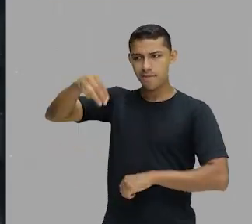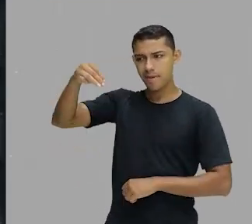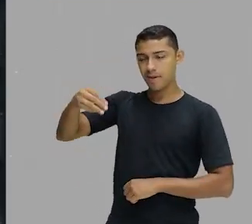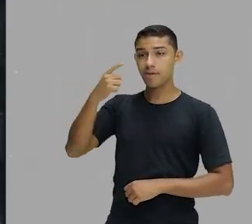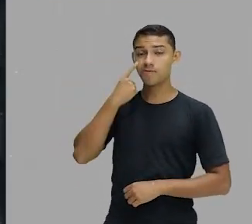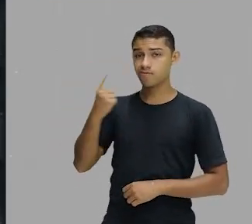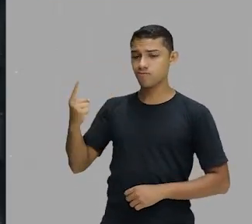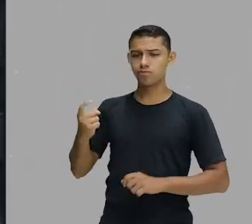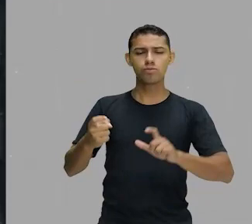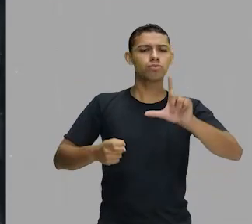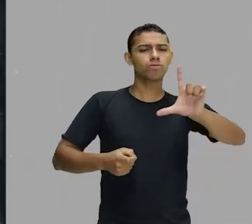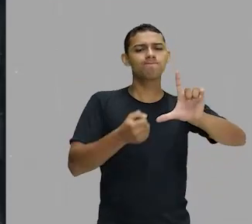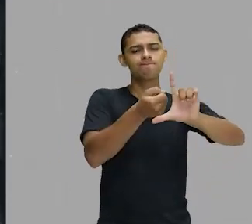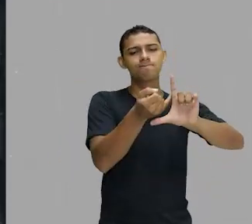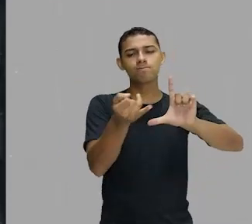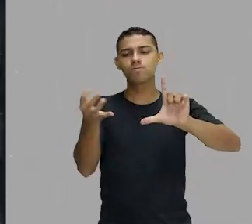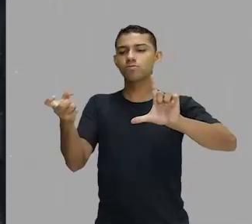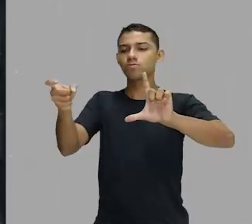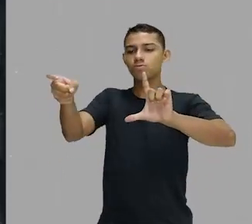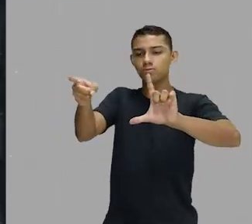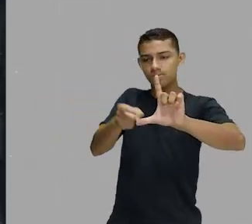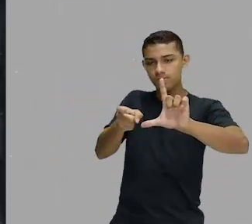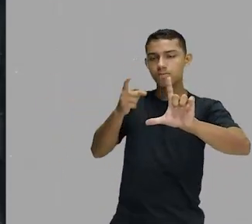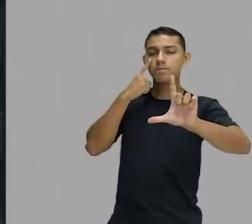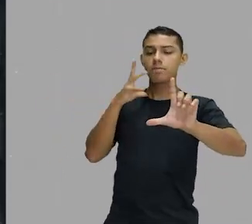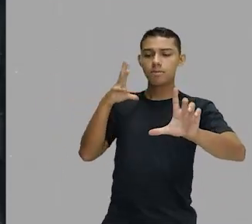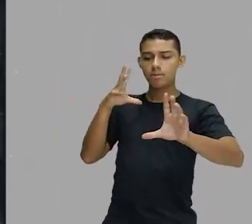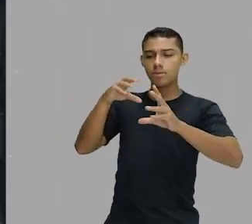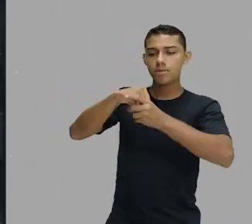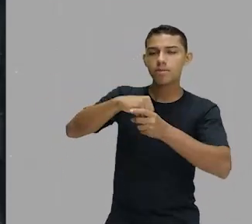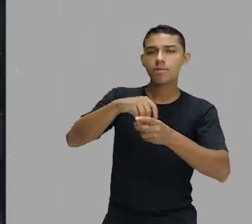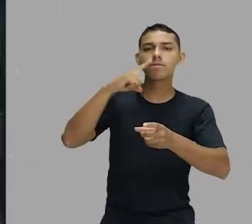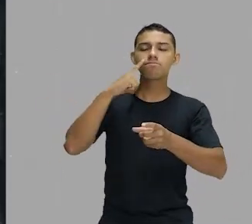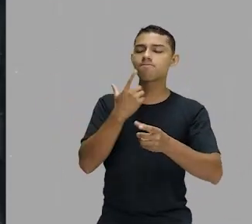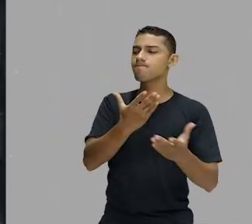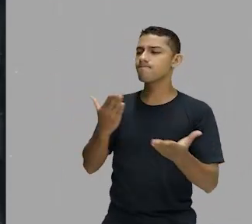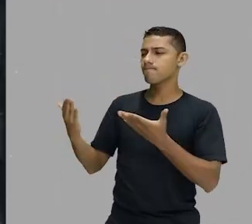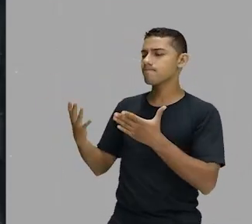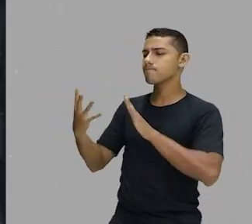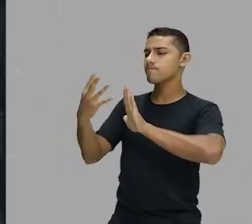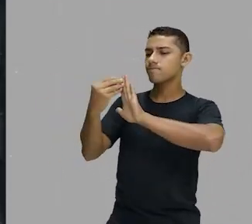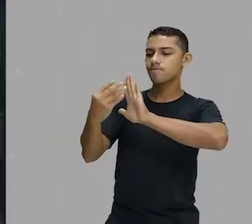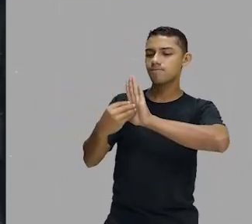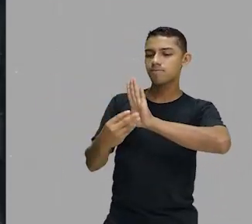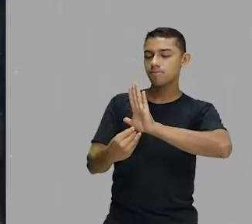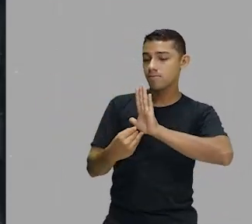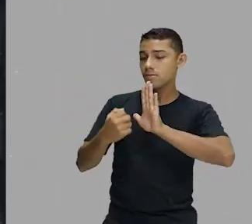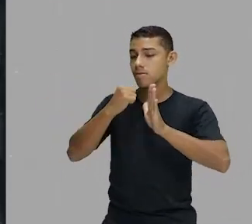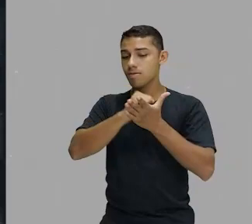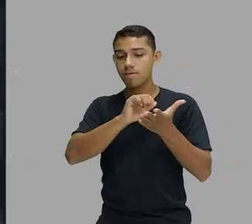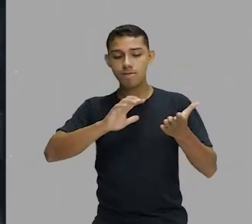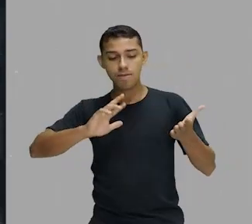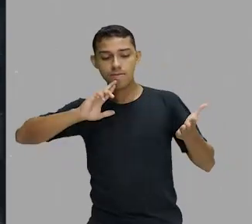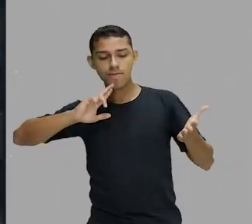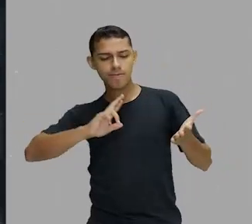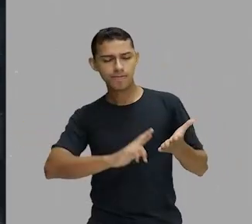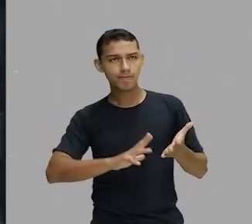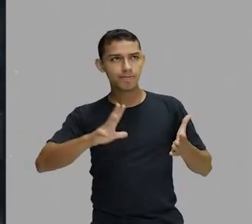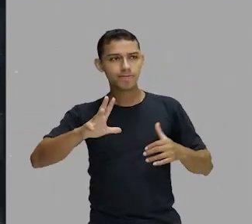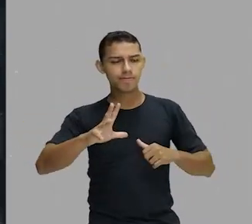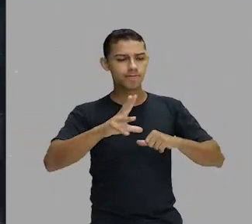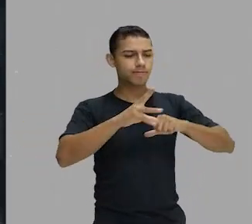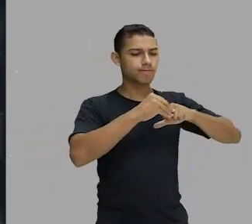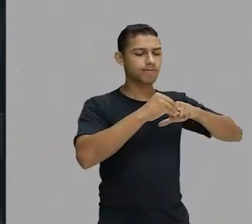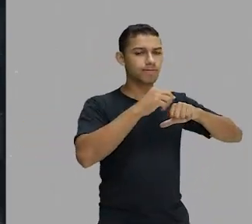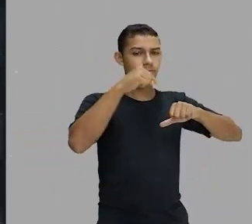função exponencial, só que dentro dessas situações nós vamos resolver de acordo com o nosso